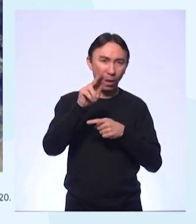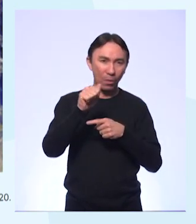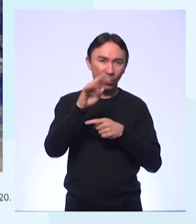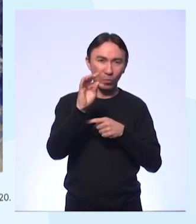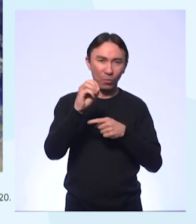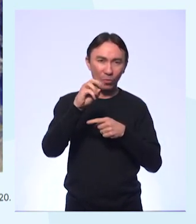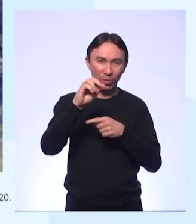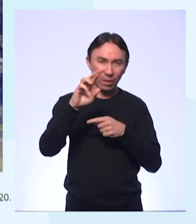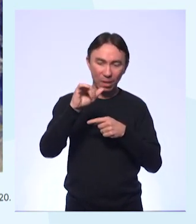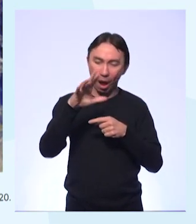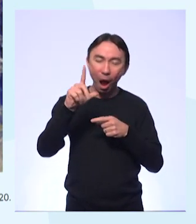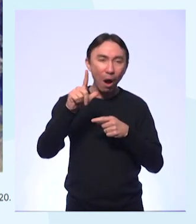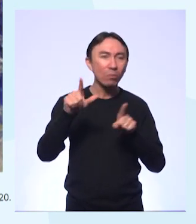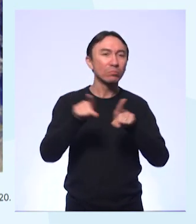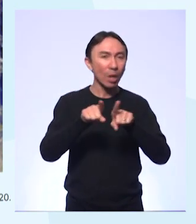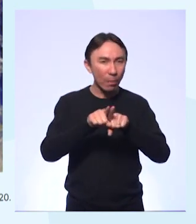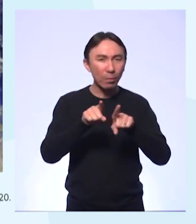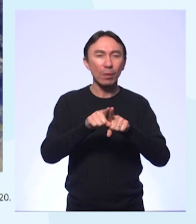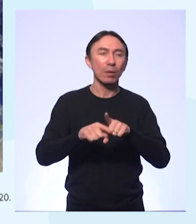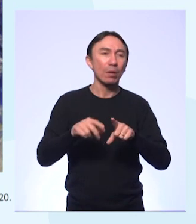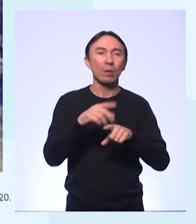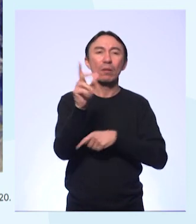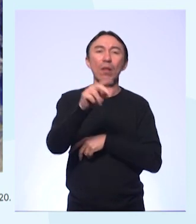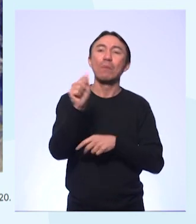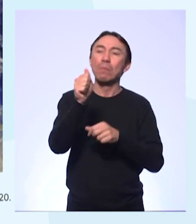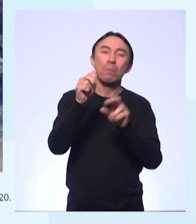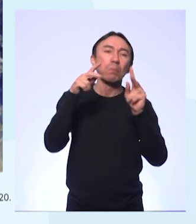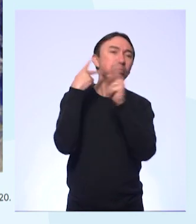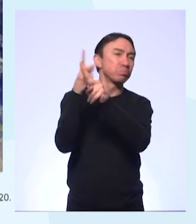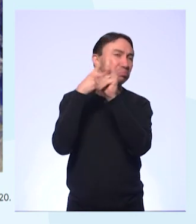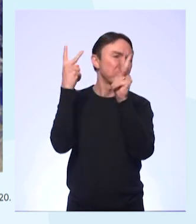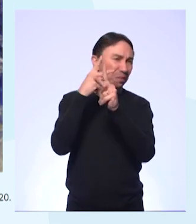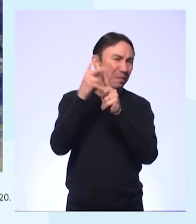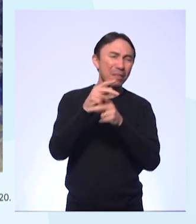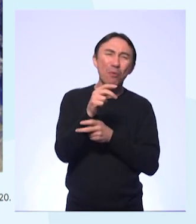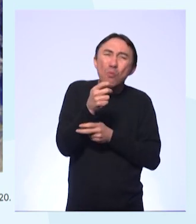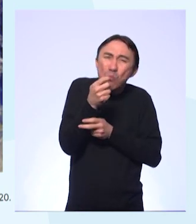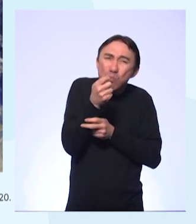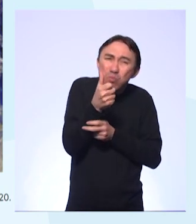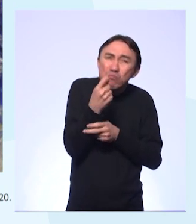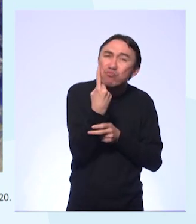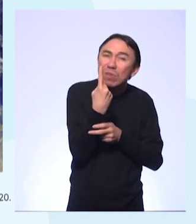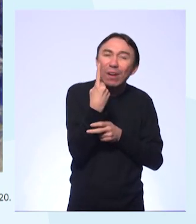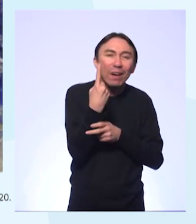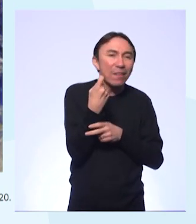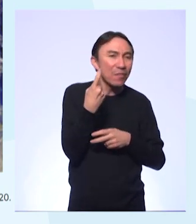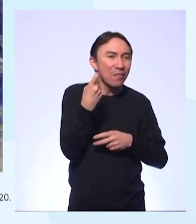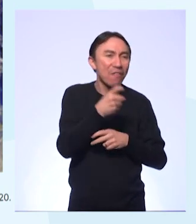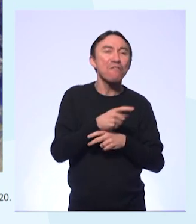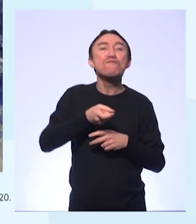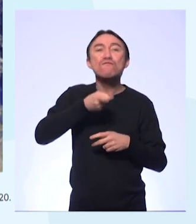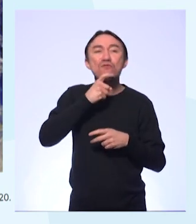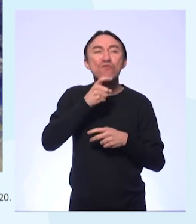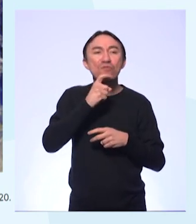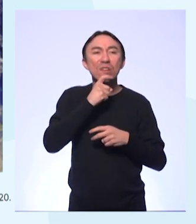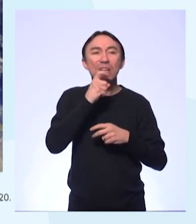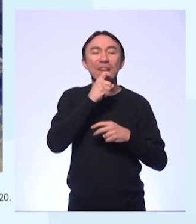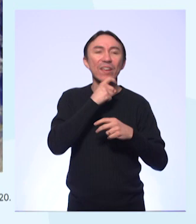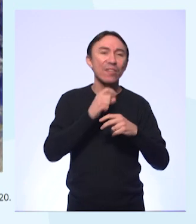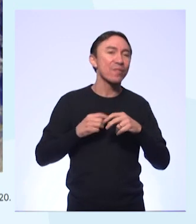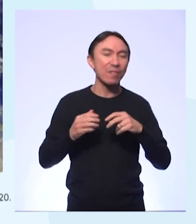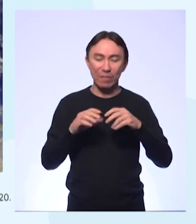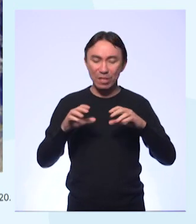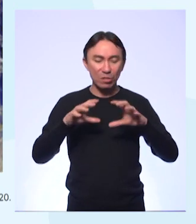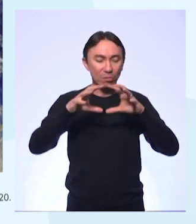única projeção de uma massa fria é uma massa que vem da Antártida, que só vai sofrer aí uma